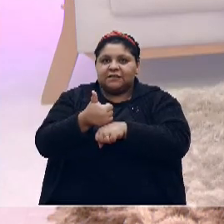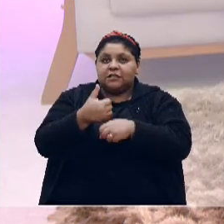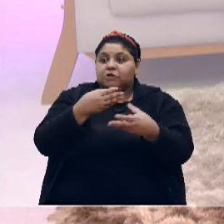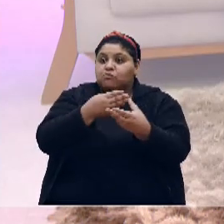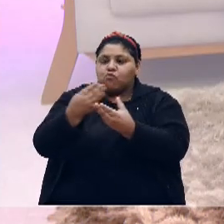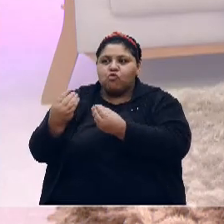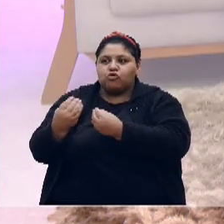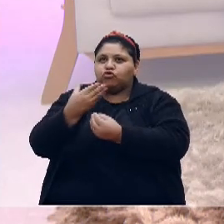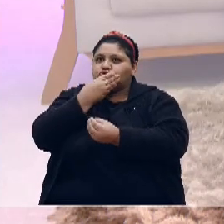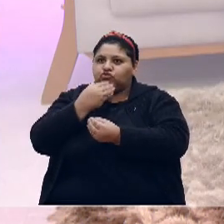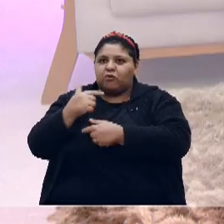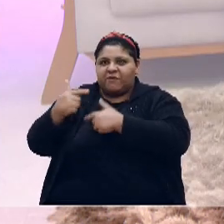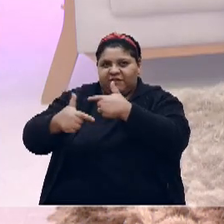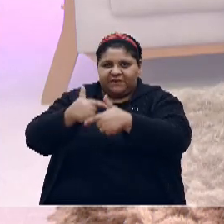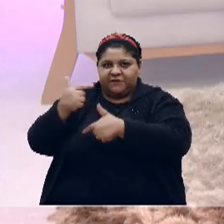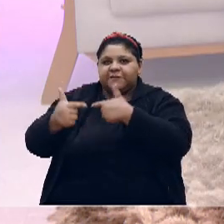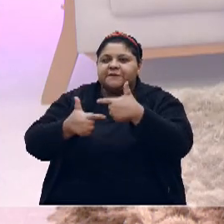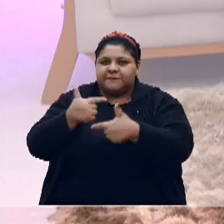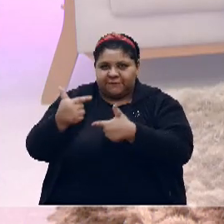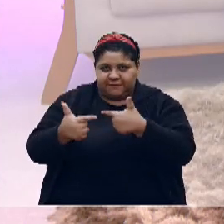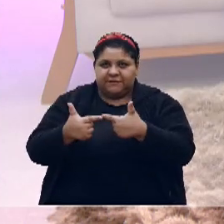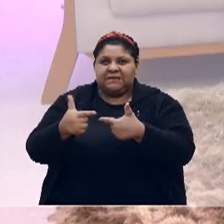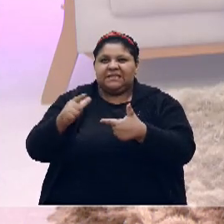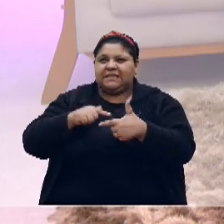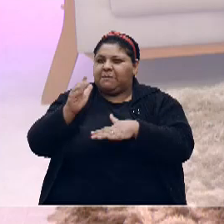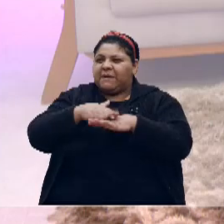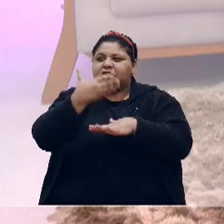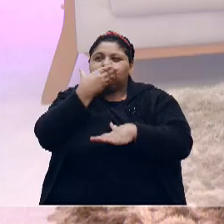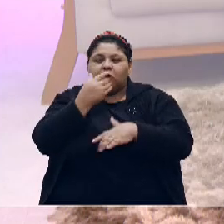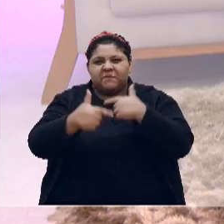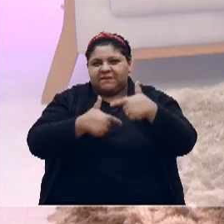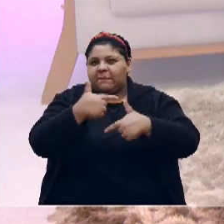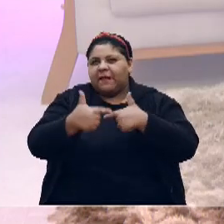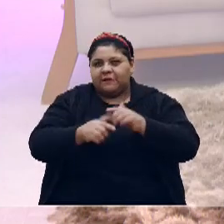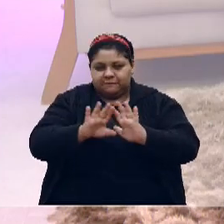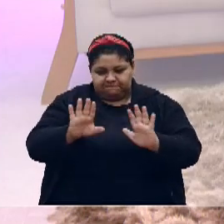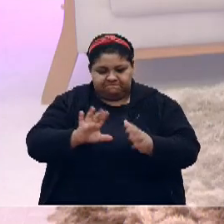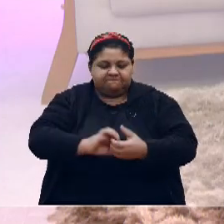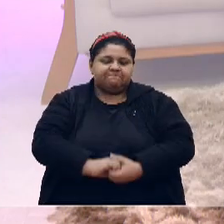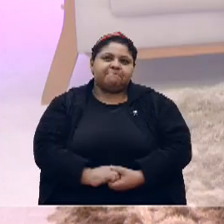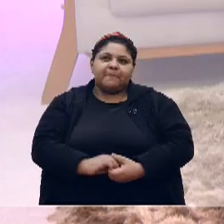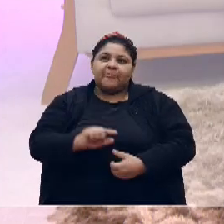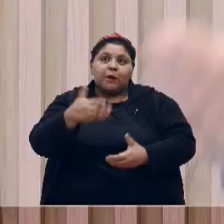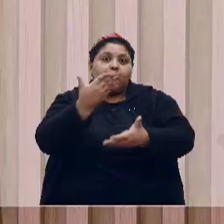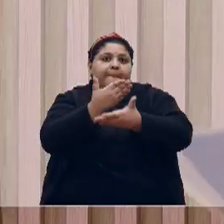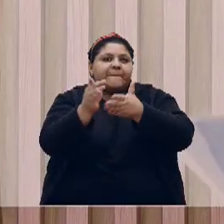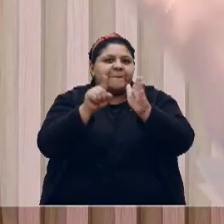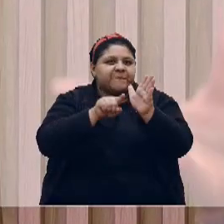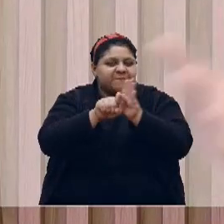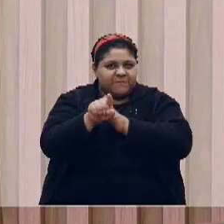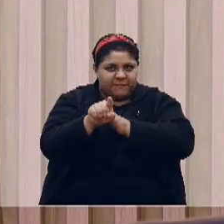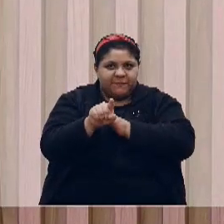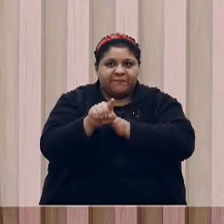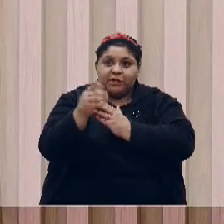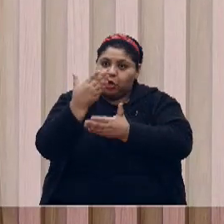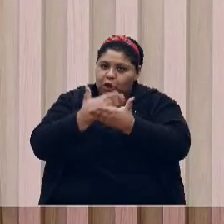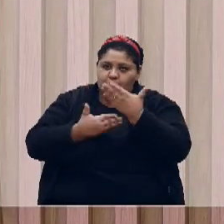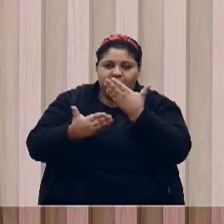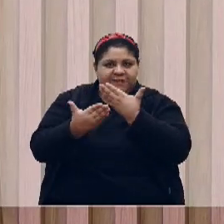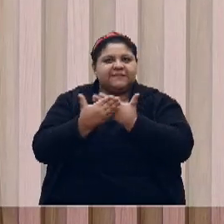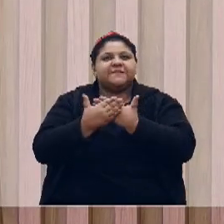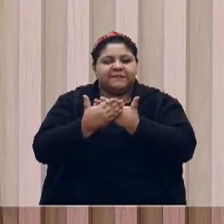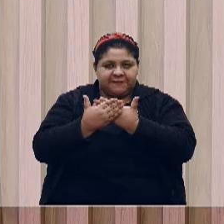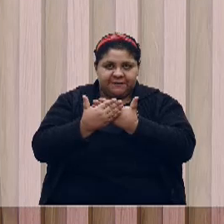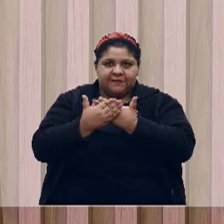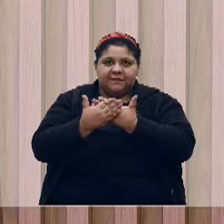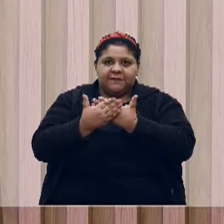homens, que a gente visualiza mais homens atuando. Então eu vou começar perguntando para vocês todas, né? A gente começa